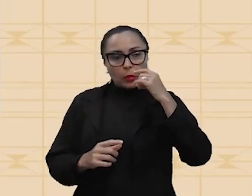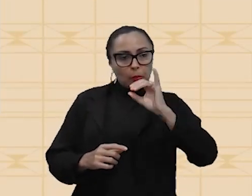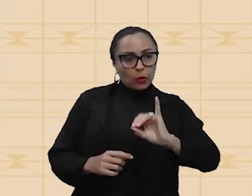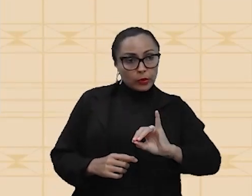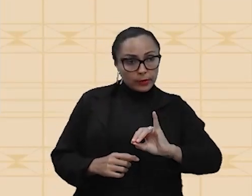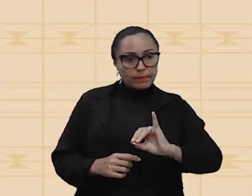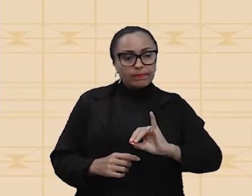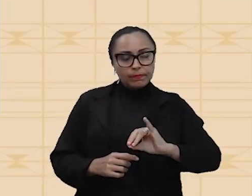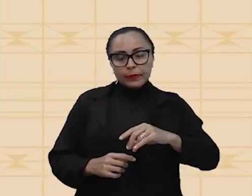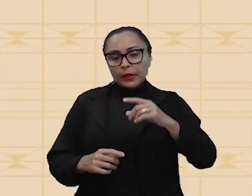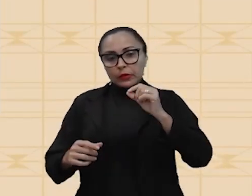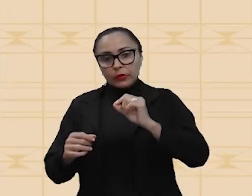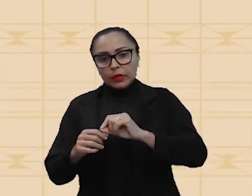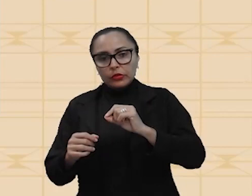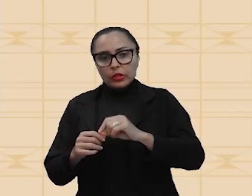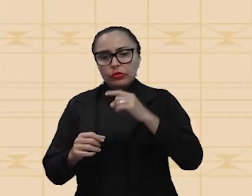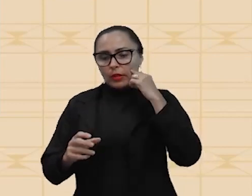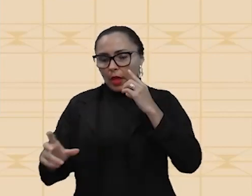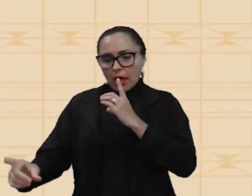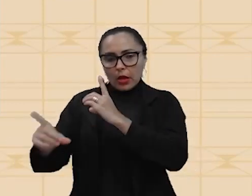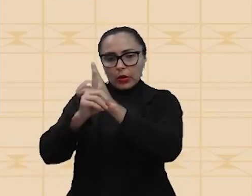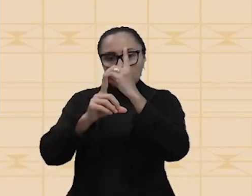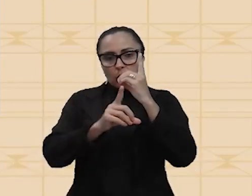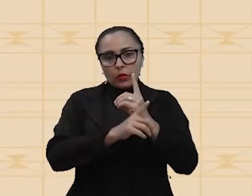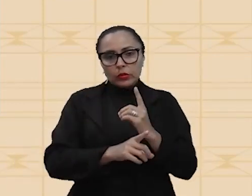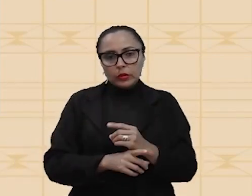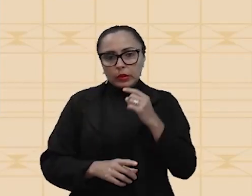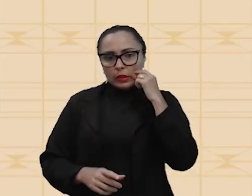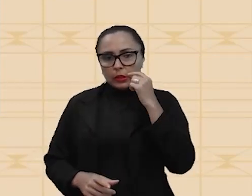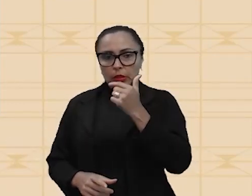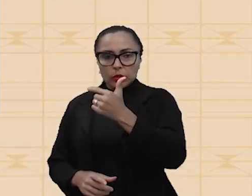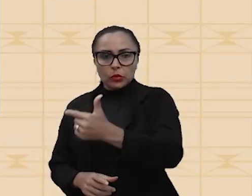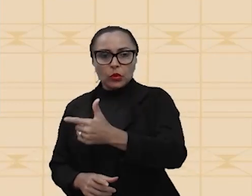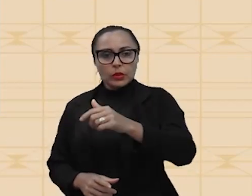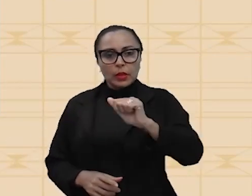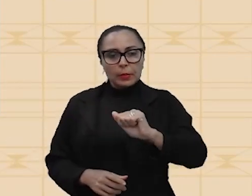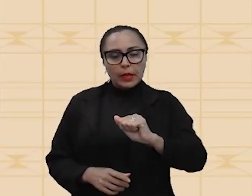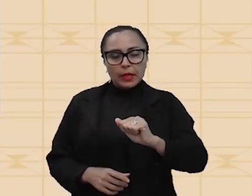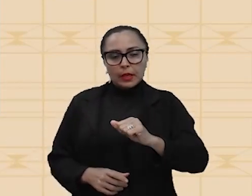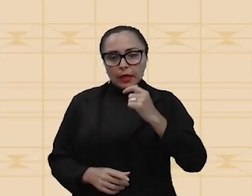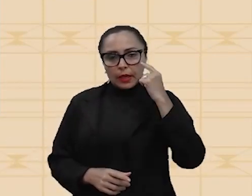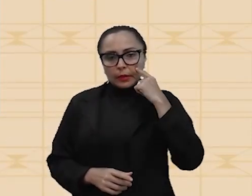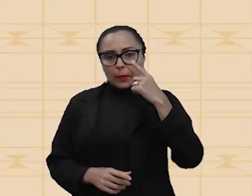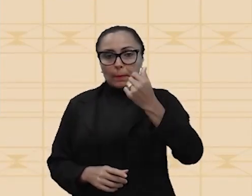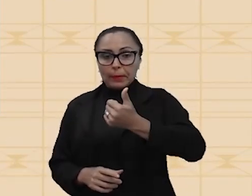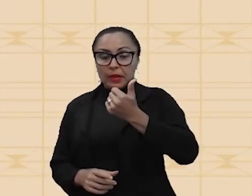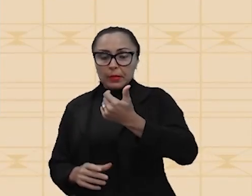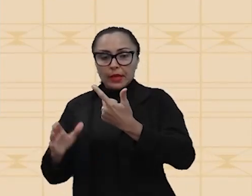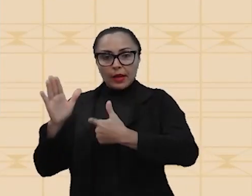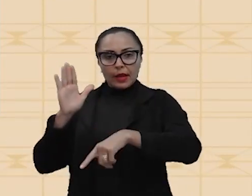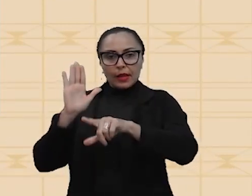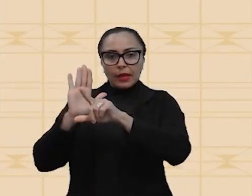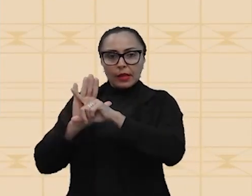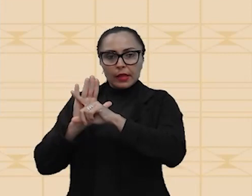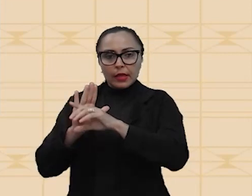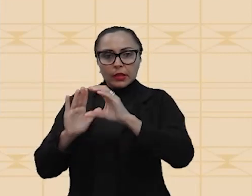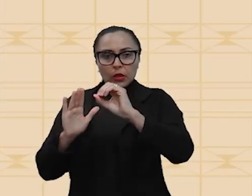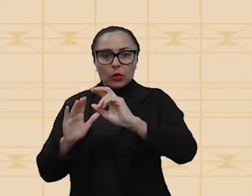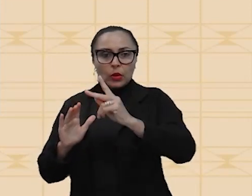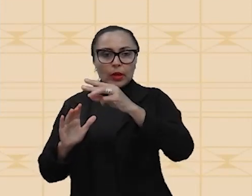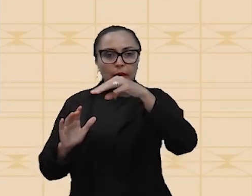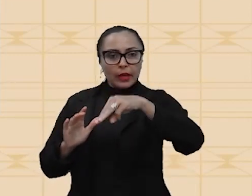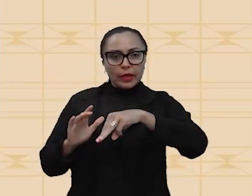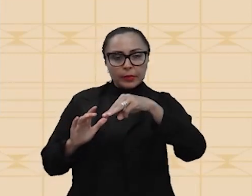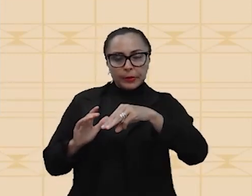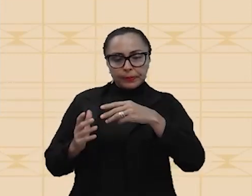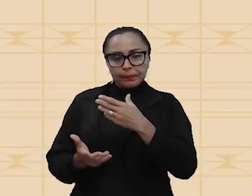gente ache uma corrente de 2 amperes. Aplicando a primeira lei de Ohm do ponto B ao ponto C, a